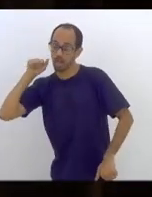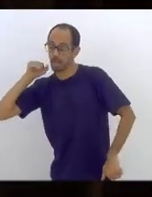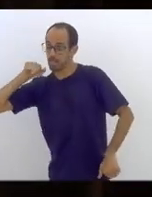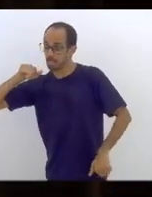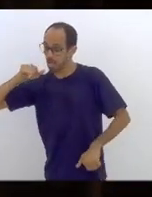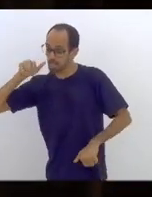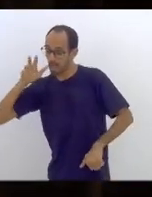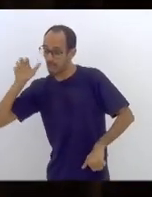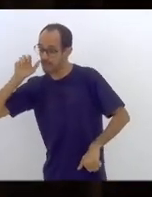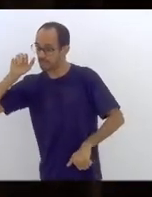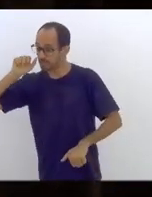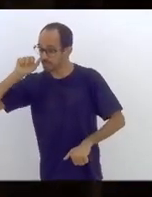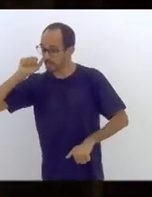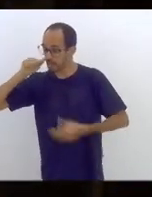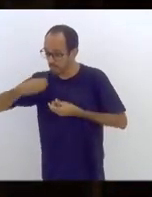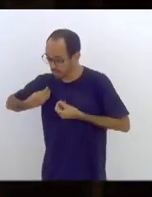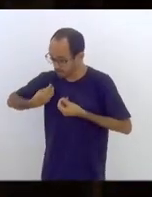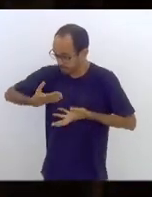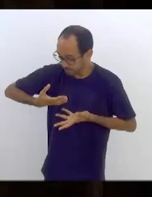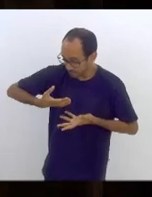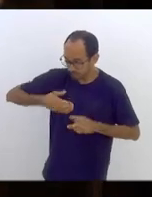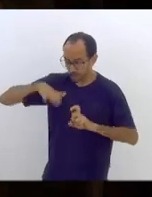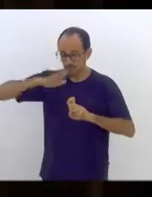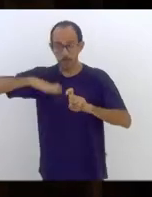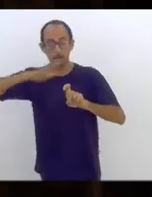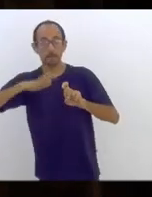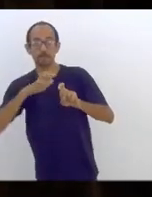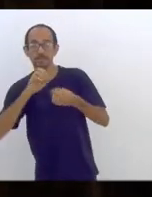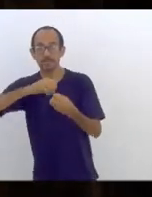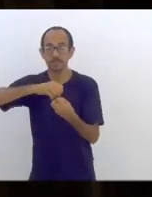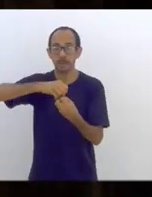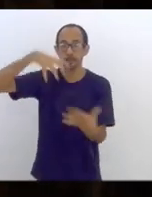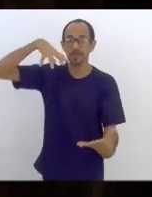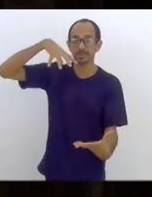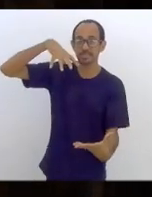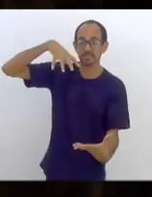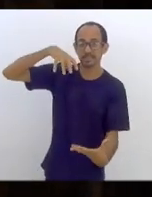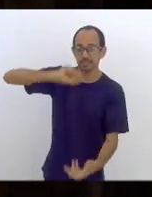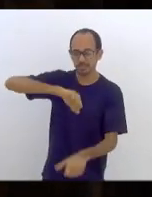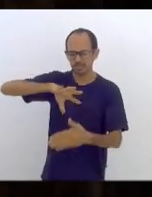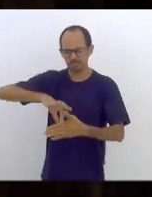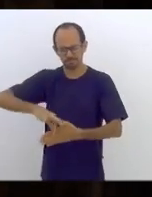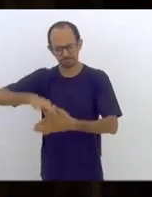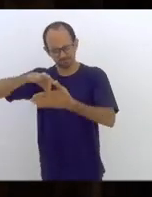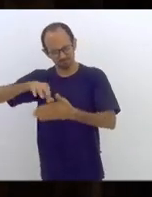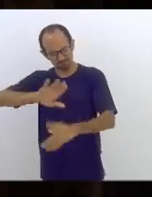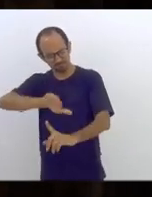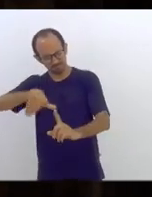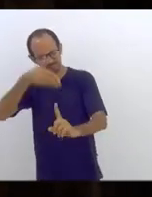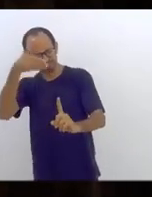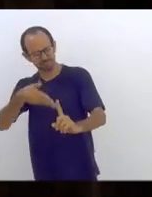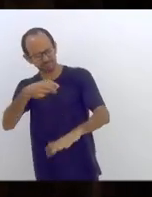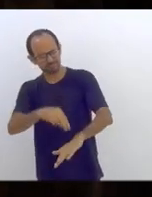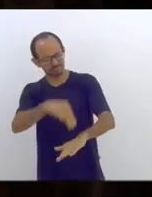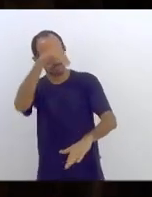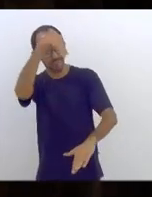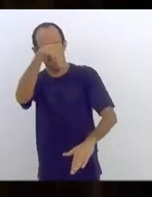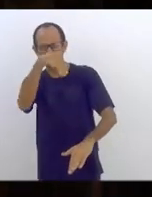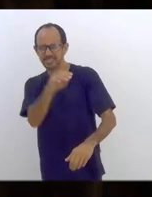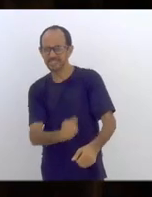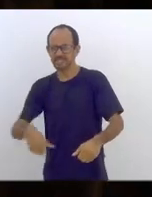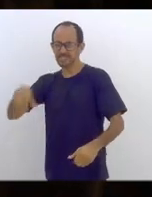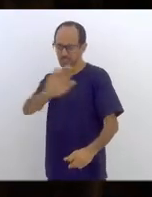distante, trouxeram o misticismo e a magia, maçons e mestres alufais. Lutavam com